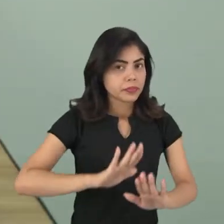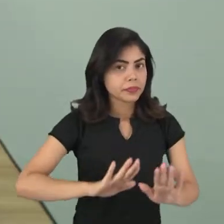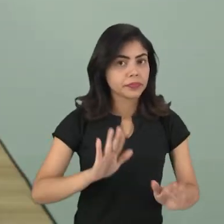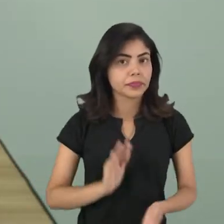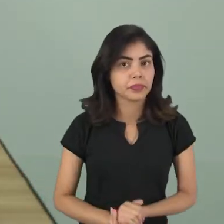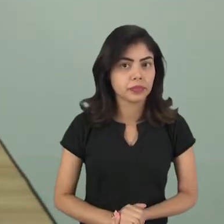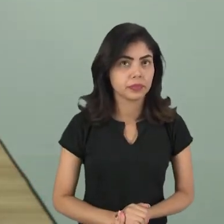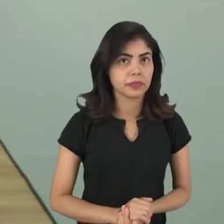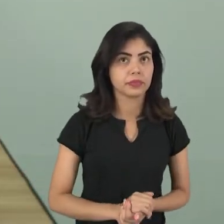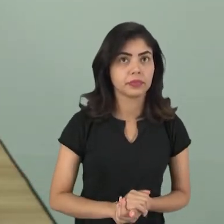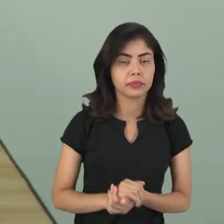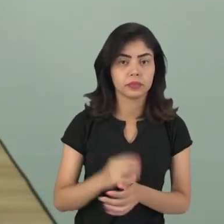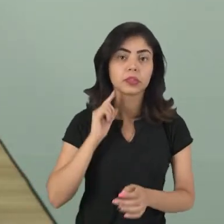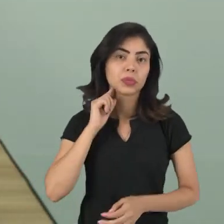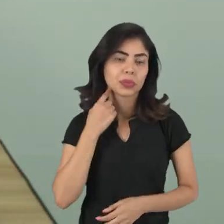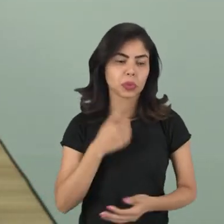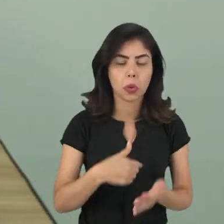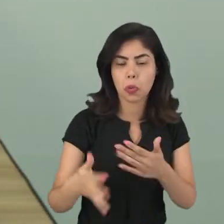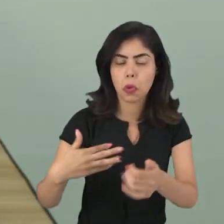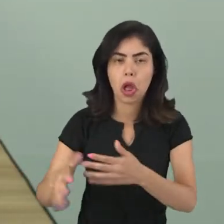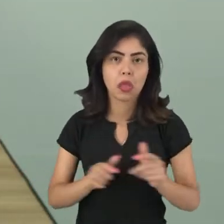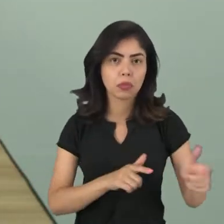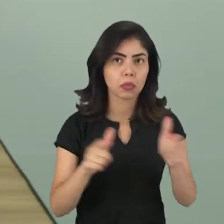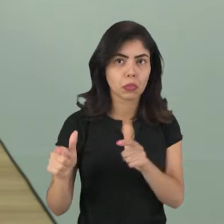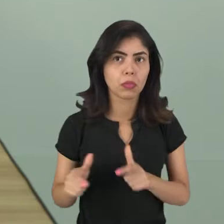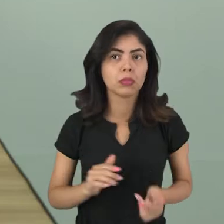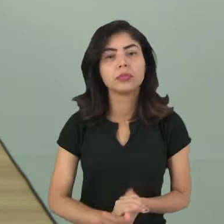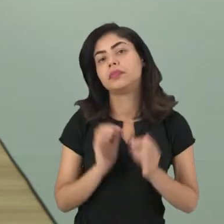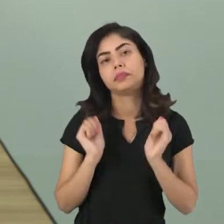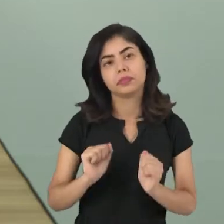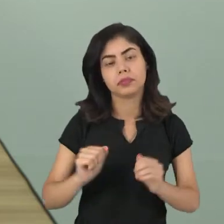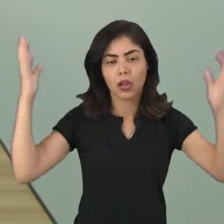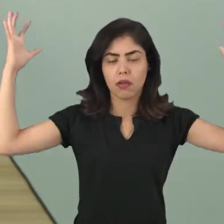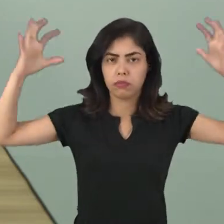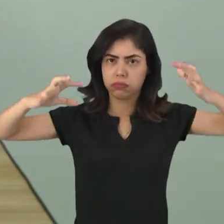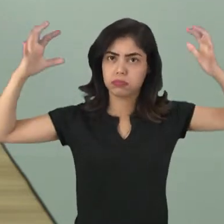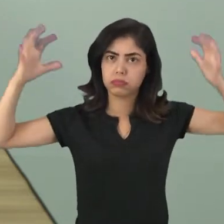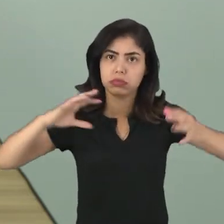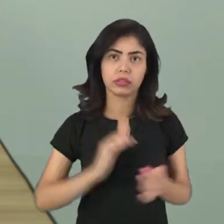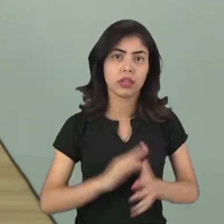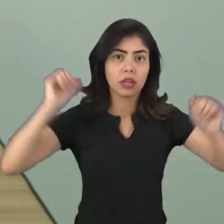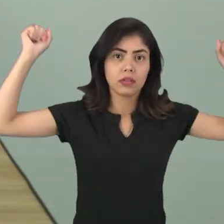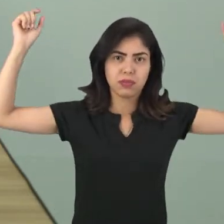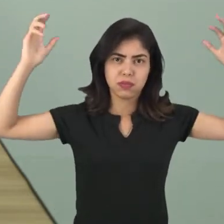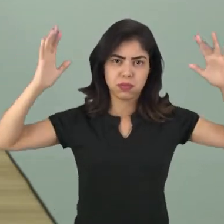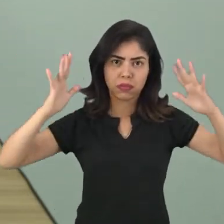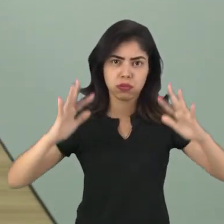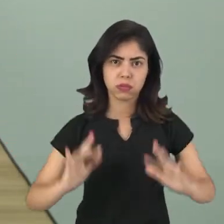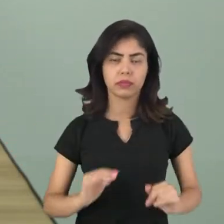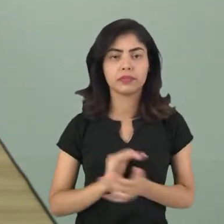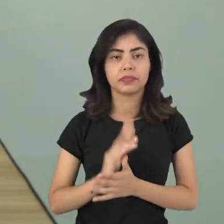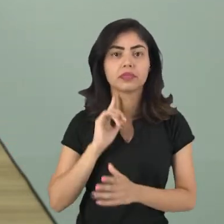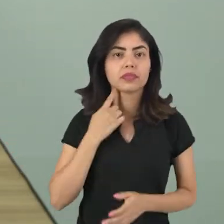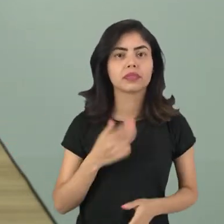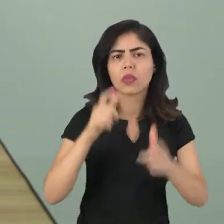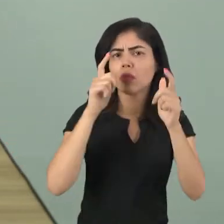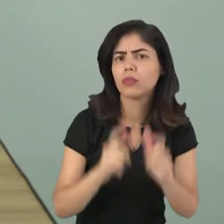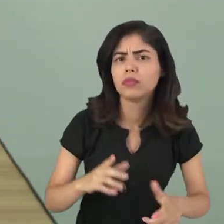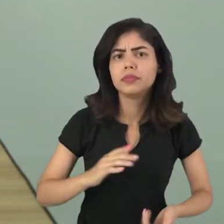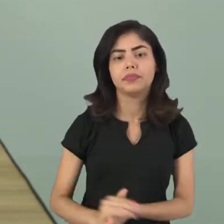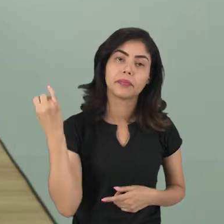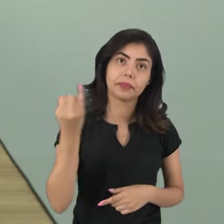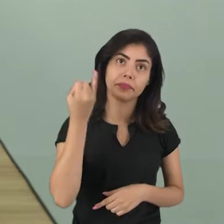estar jogando lixo em qualquer lugar, porque quando vem as chuvas, as enxurradas, elas levam essa sujeira para onde? Para